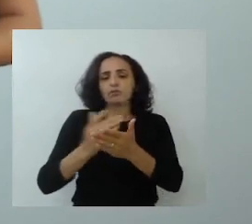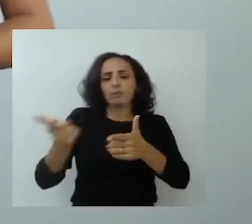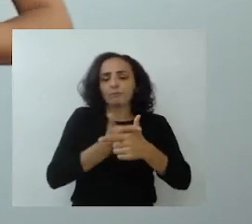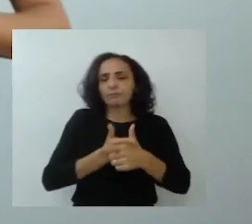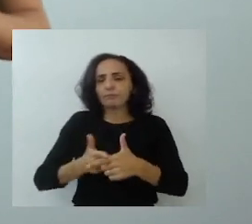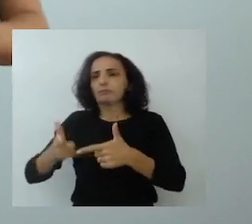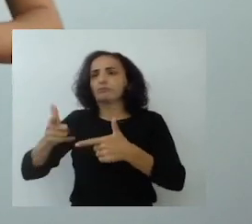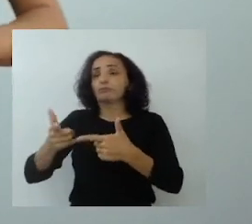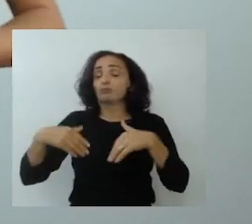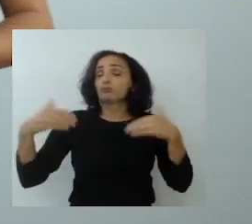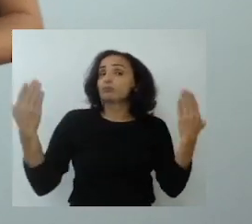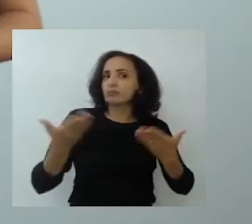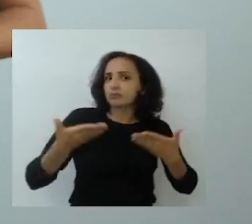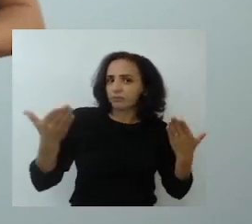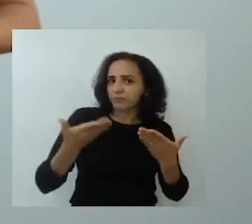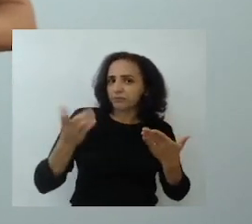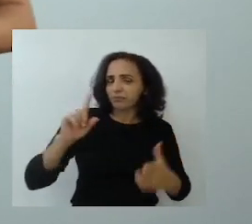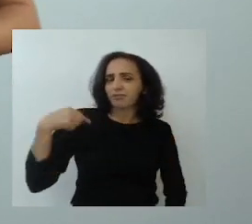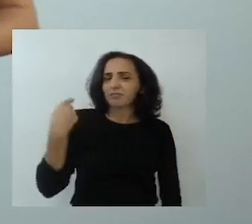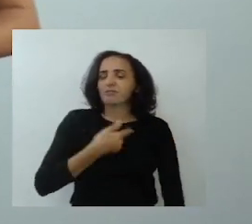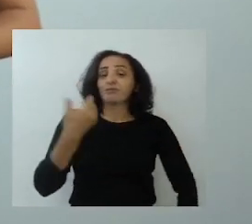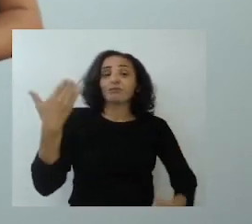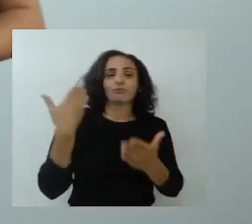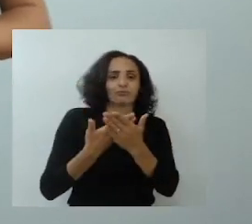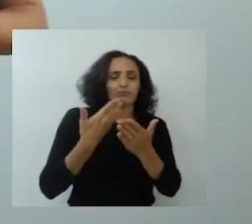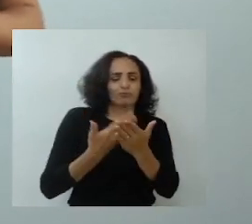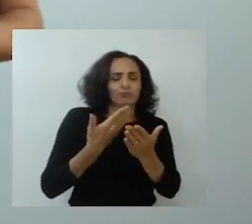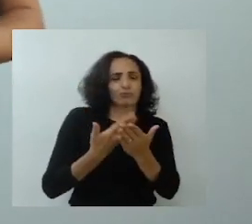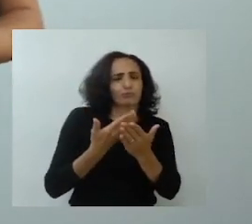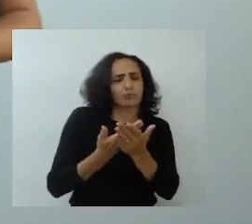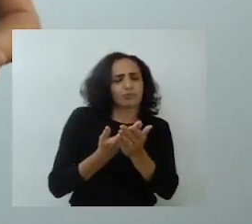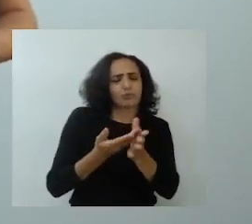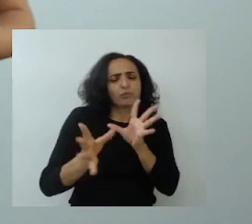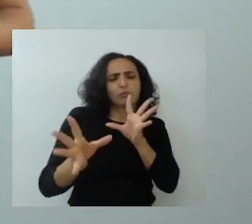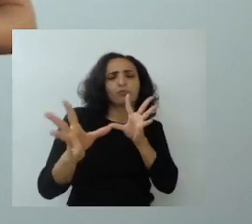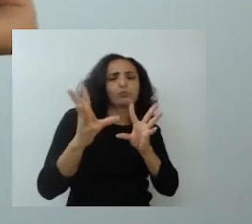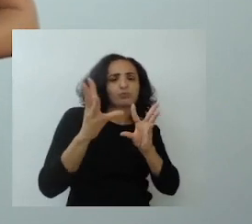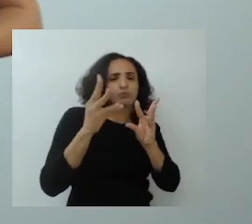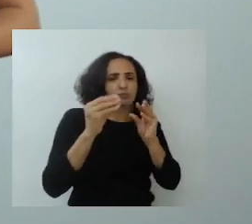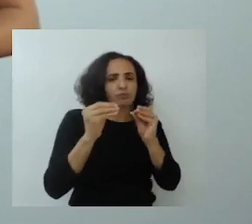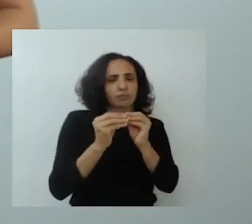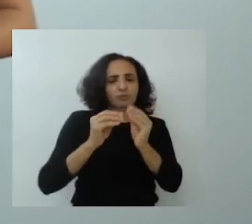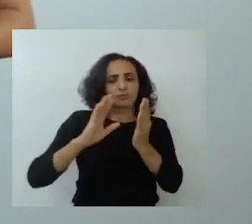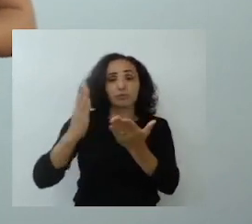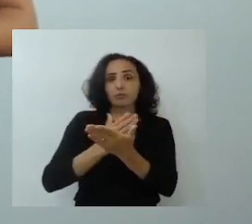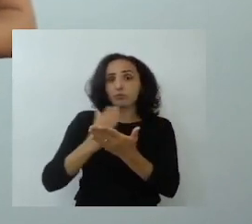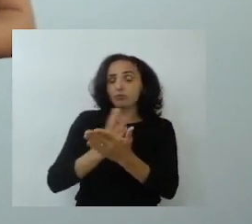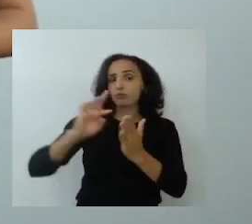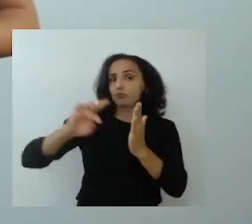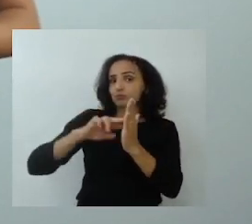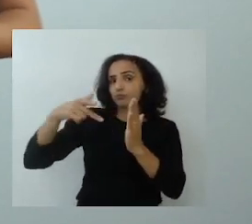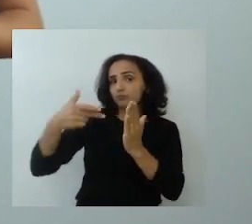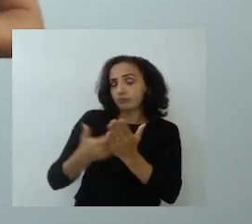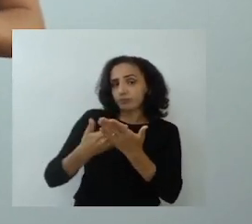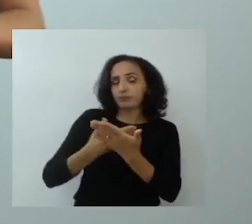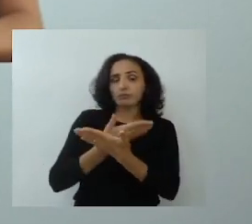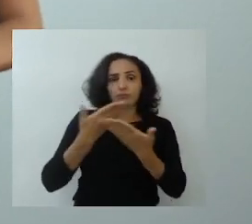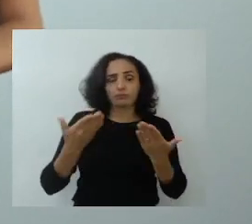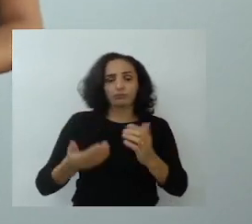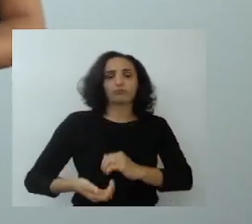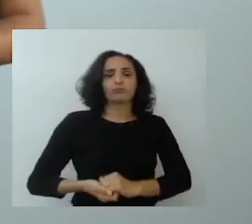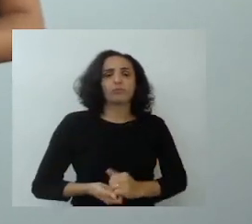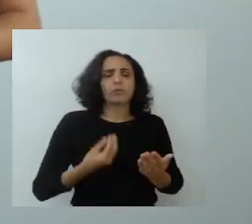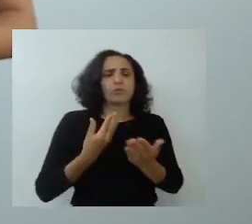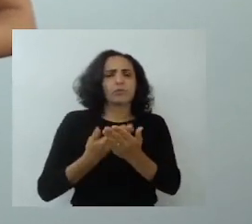quadráticas. Então, hoje, a gente vai estudar aqui um pouco sobre as funções quadráticas. A gente vai falar o que